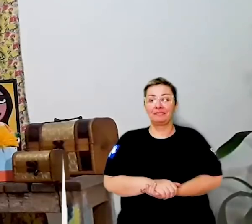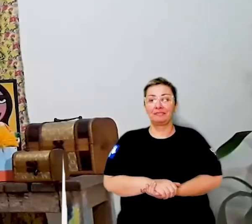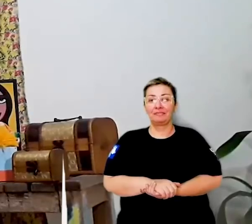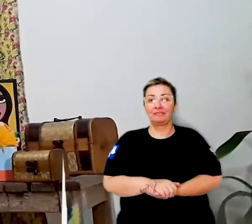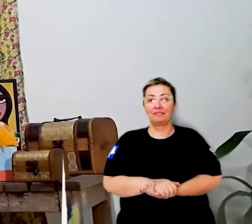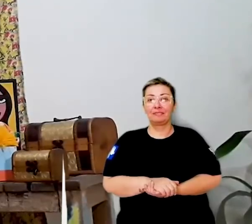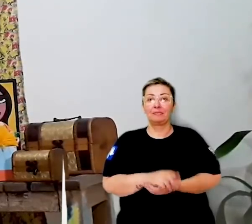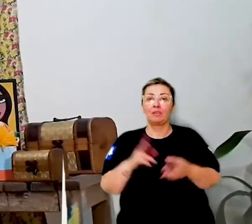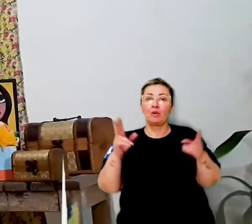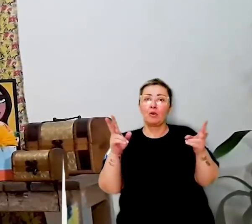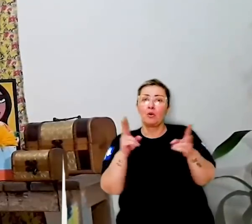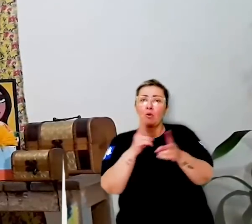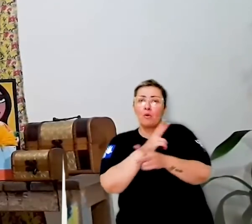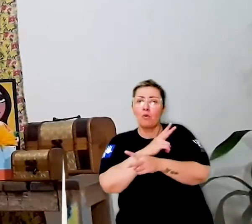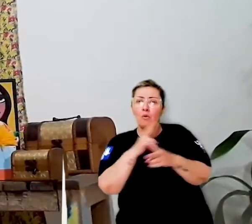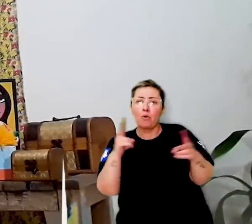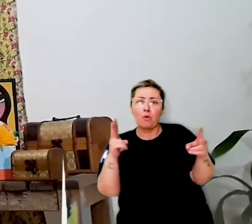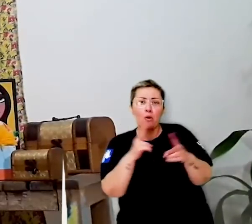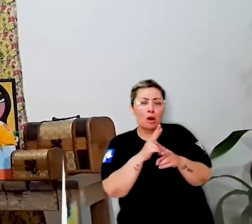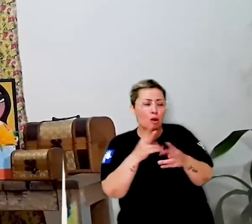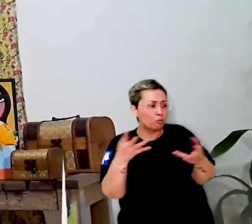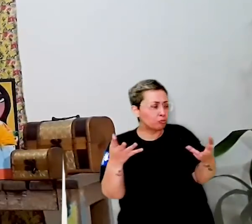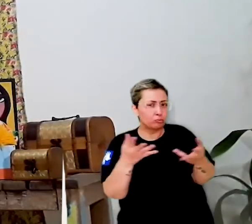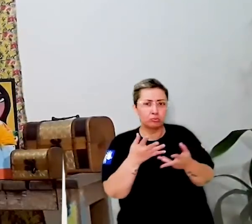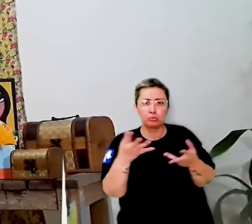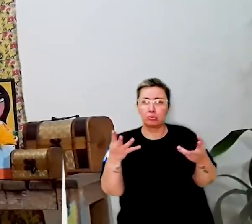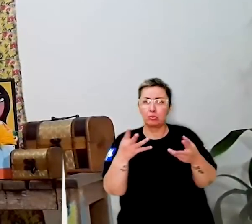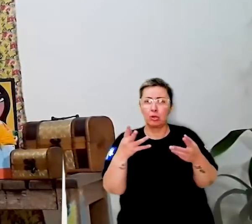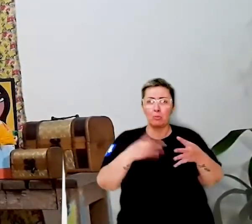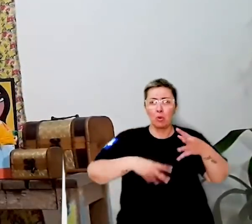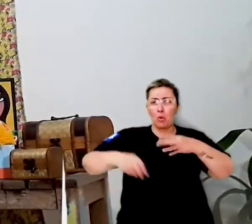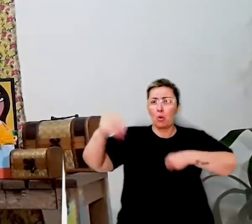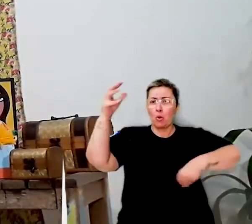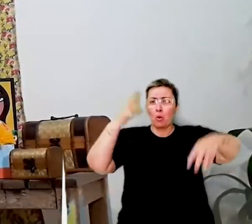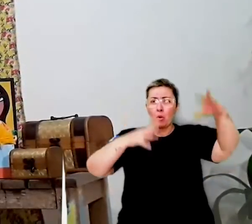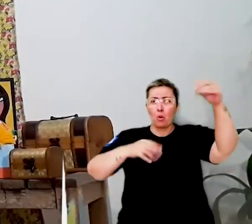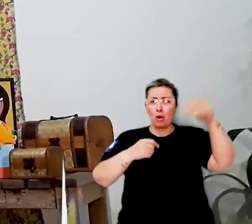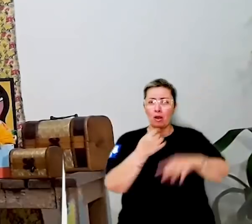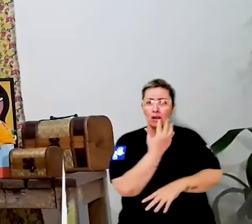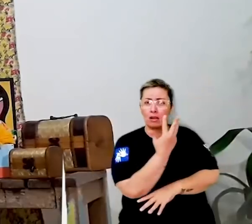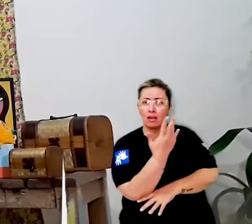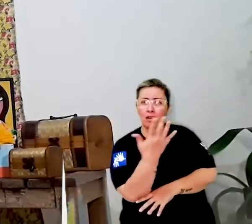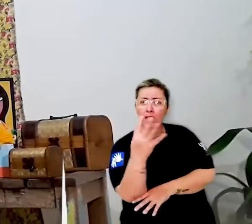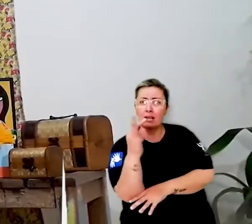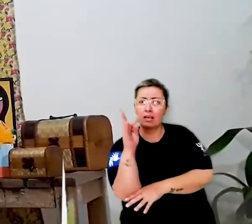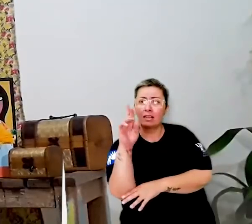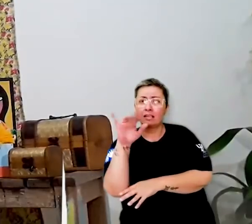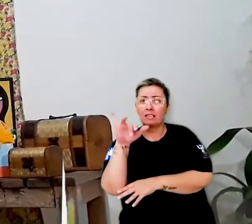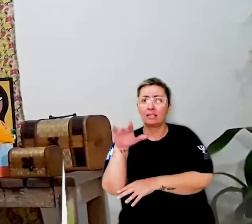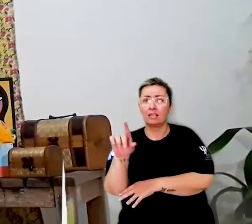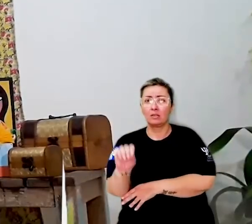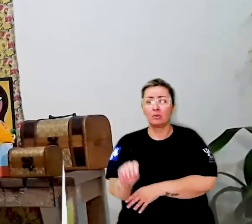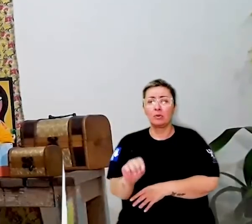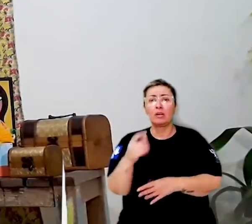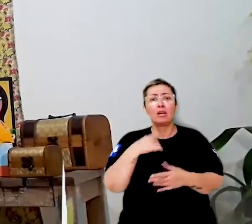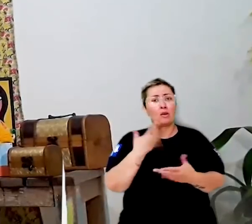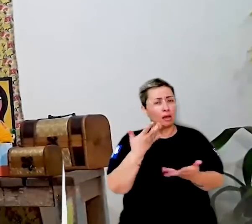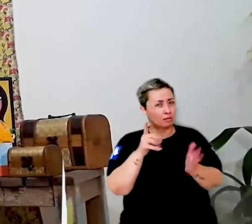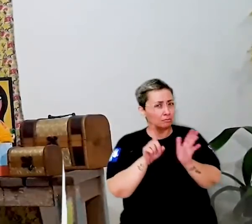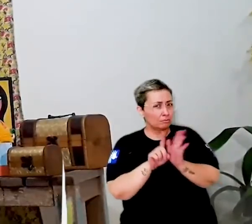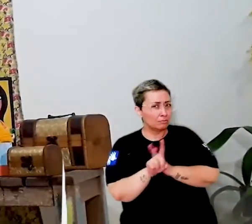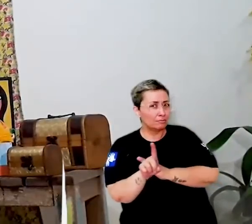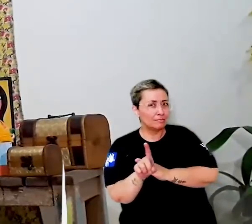O vento que veio hoje levou palha e deixou trigo. Eu quero é te